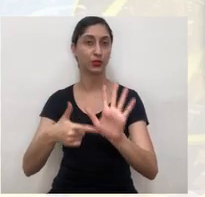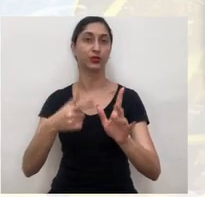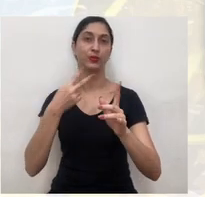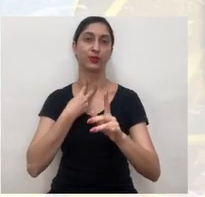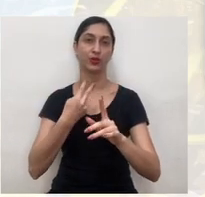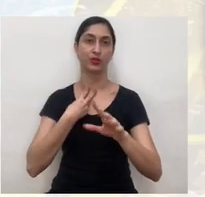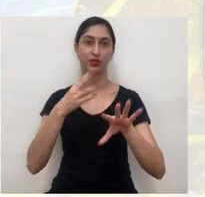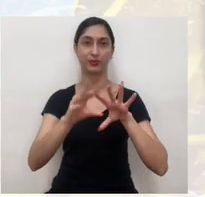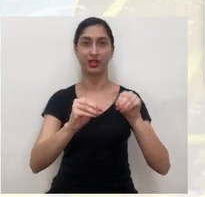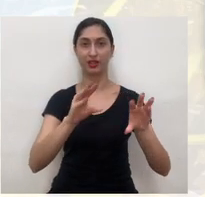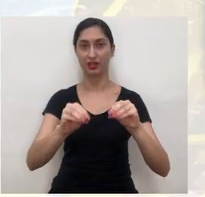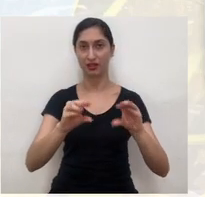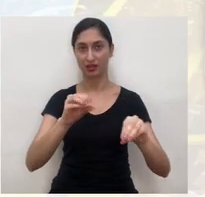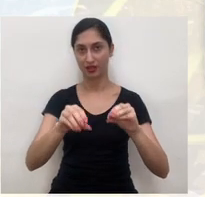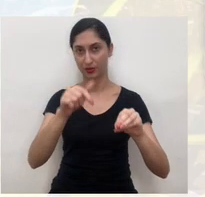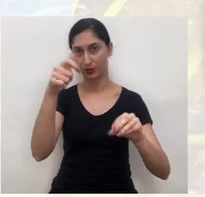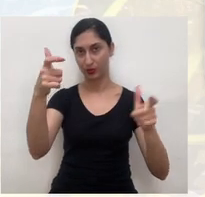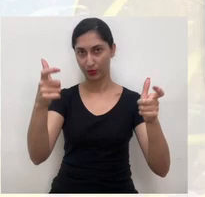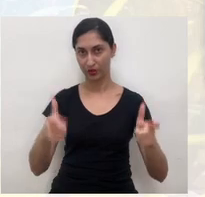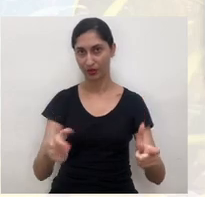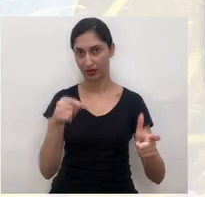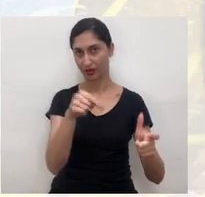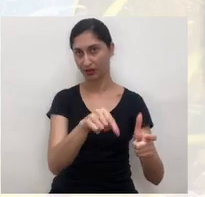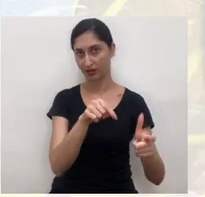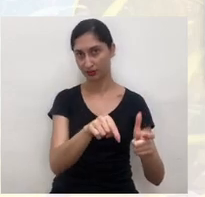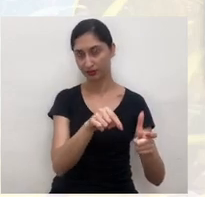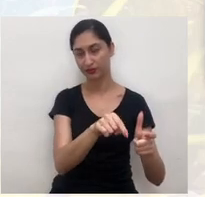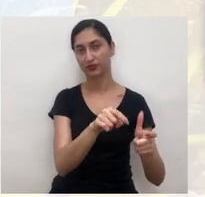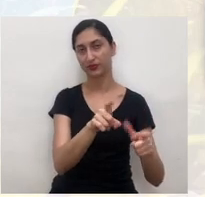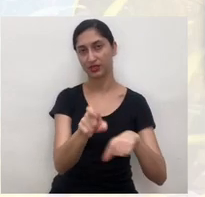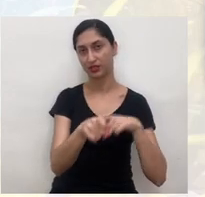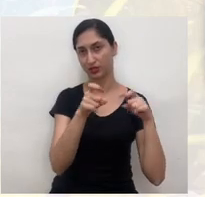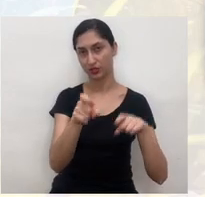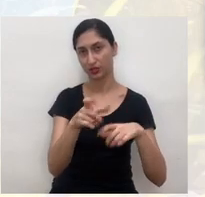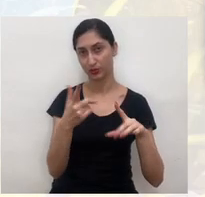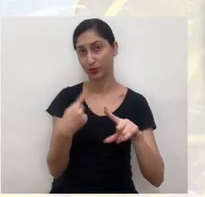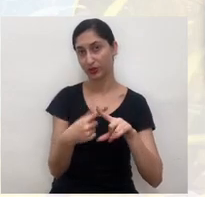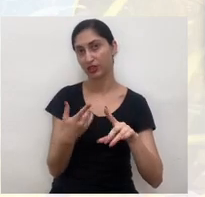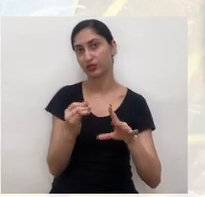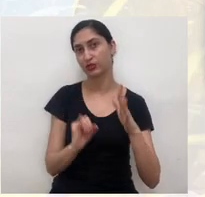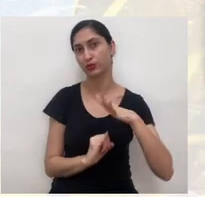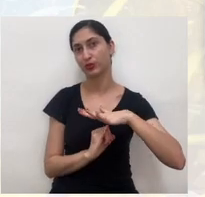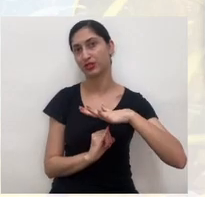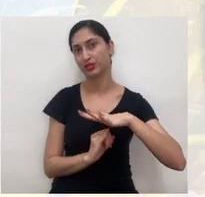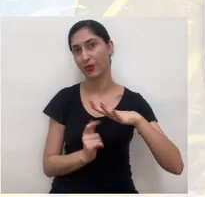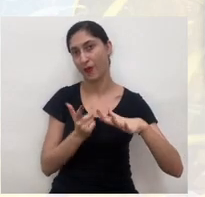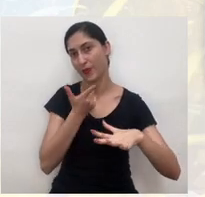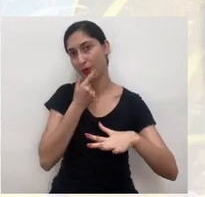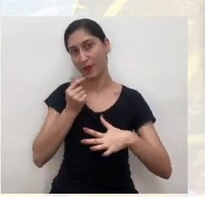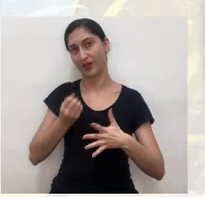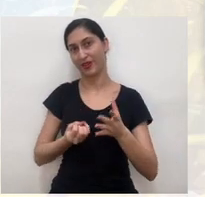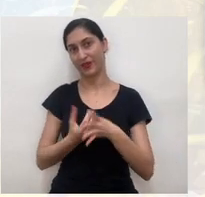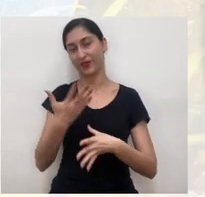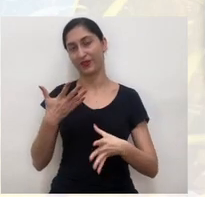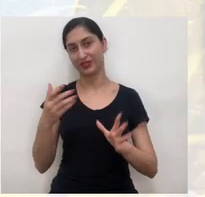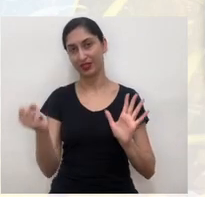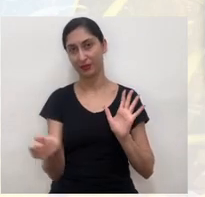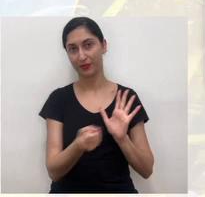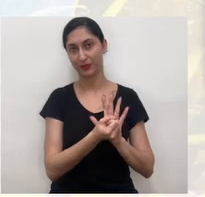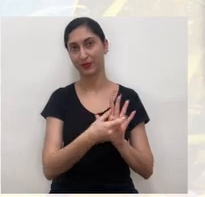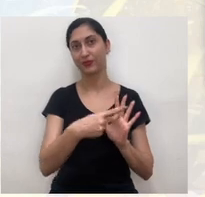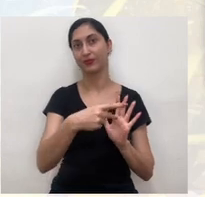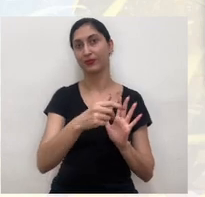como instituição criada pelo Roberto Burle Marx. Tanto é que carimbou a chancela de patrimônio